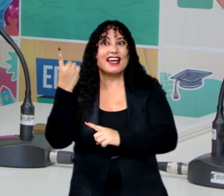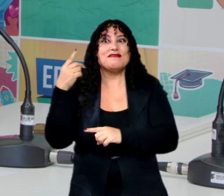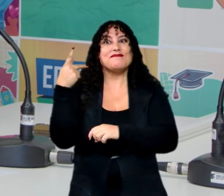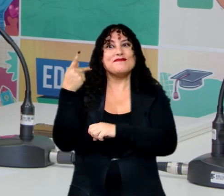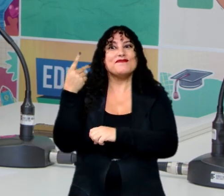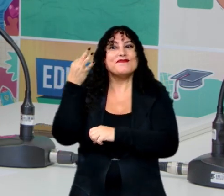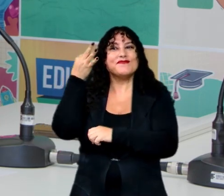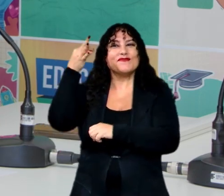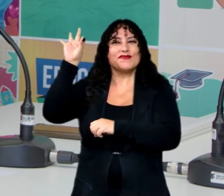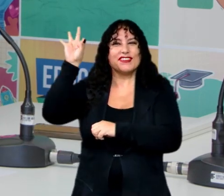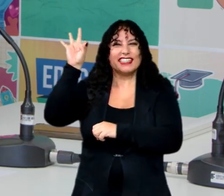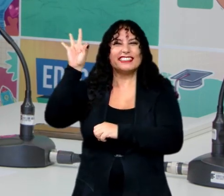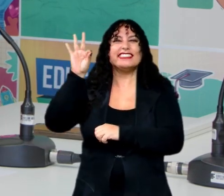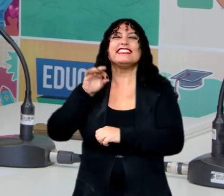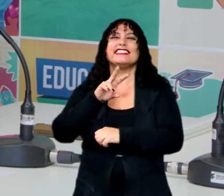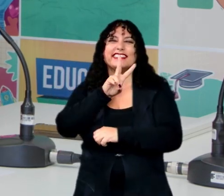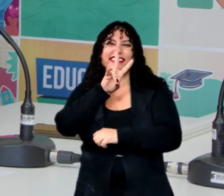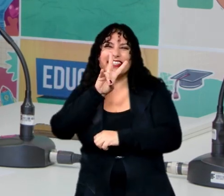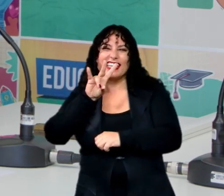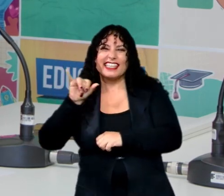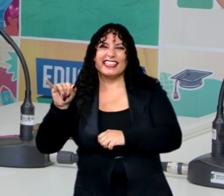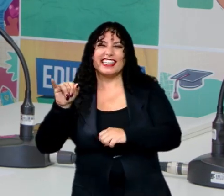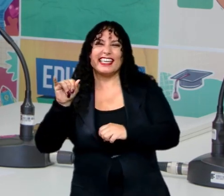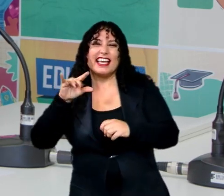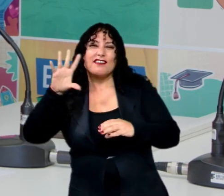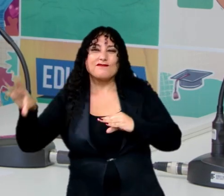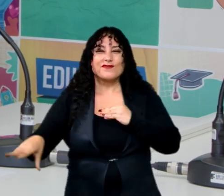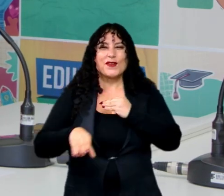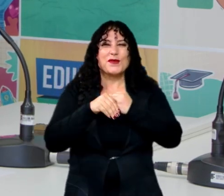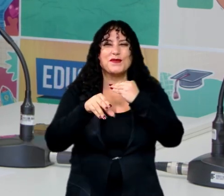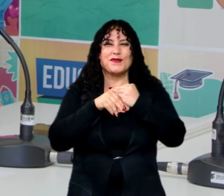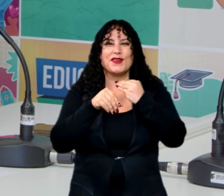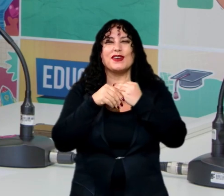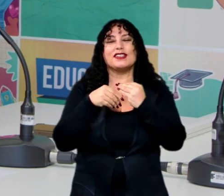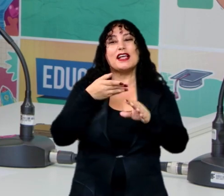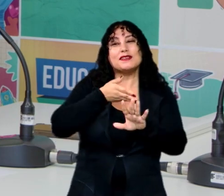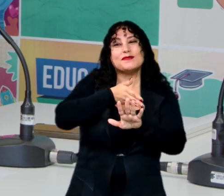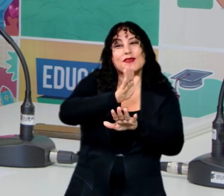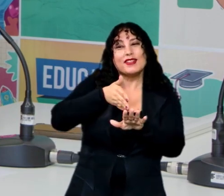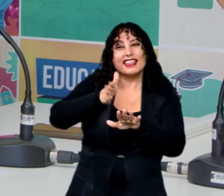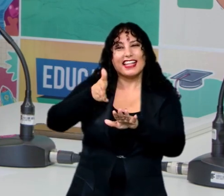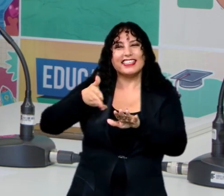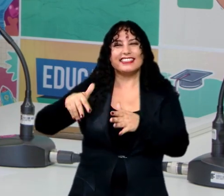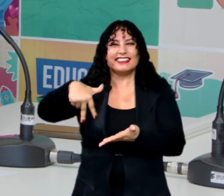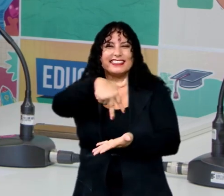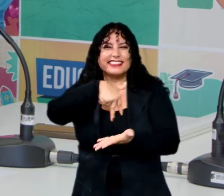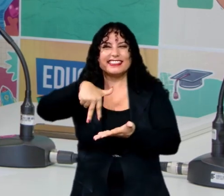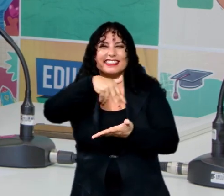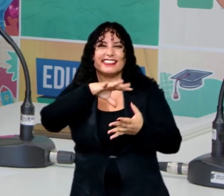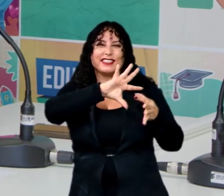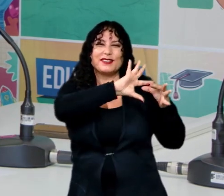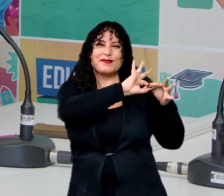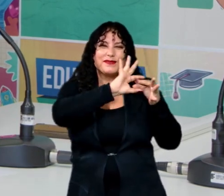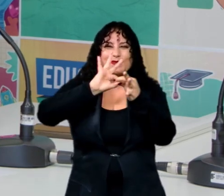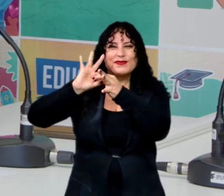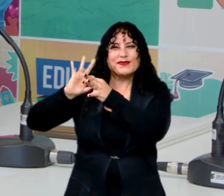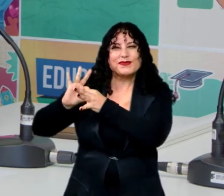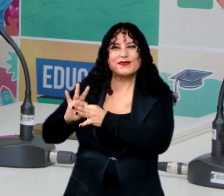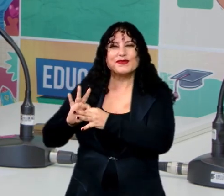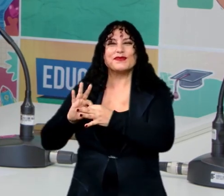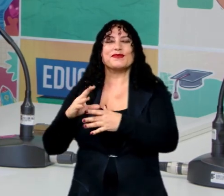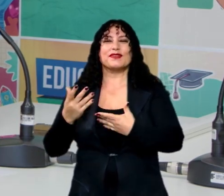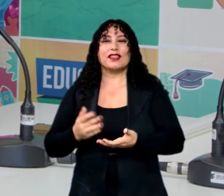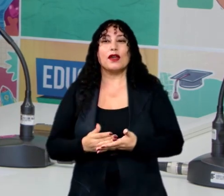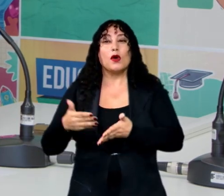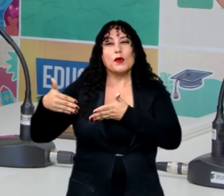Paris, nós vamos ter o break compondo as modalidades. Para bater esse papo aqui, né, sobre